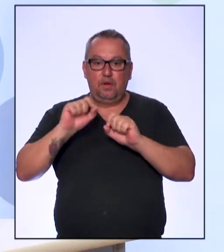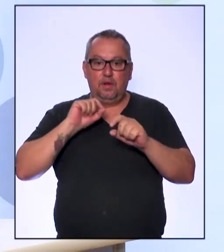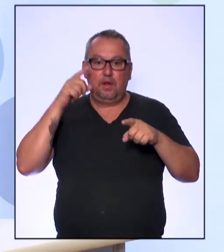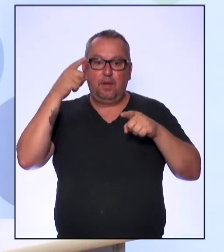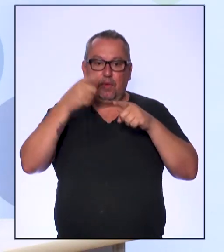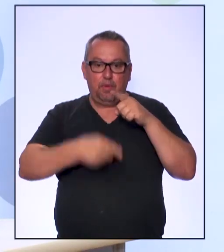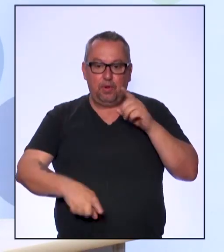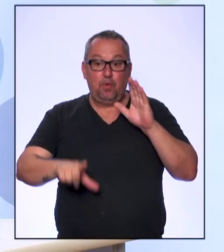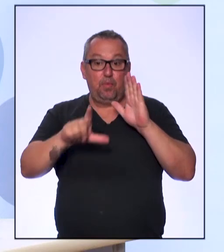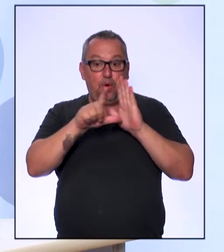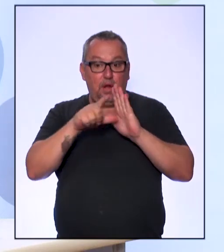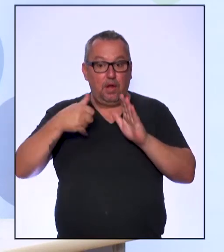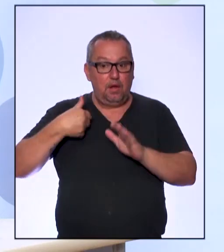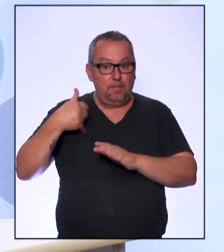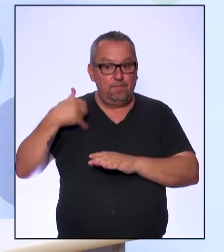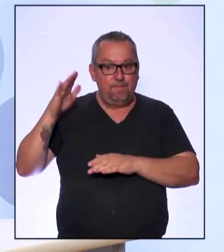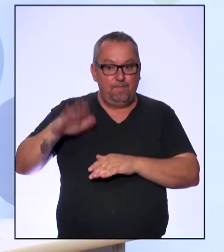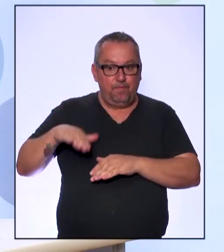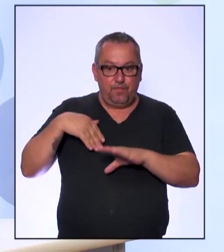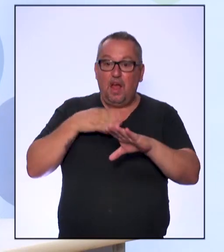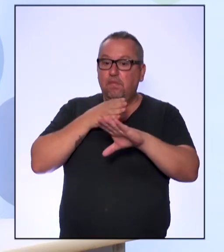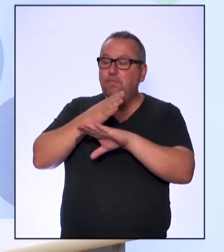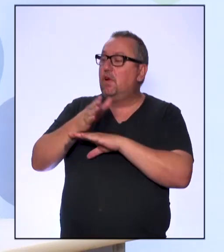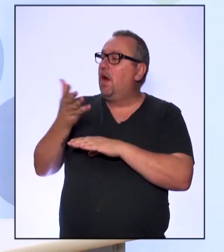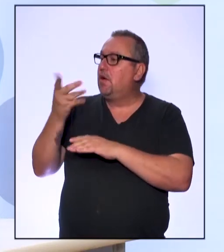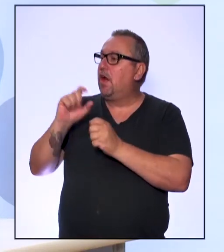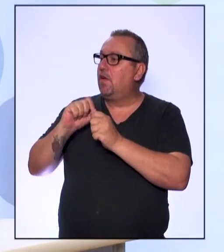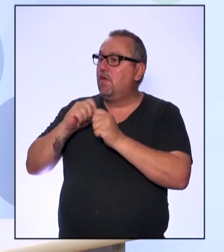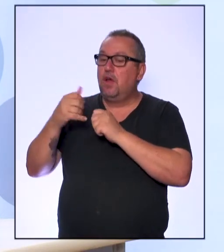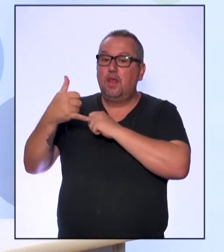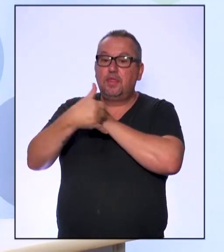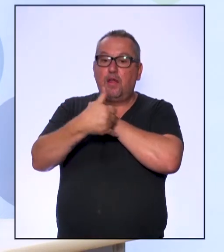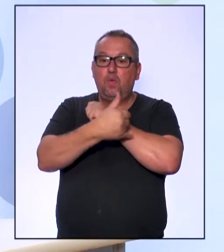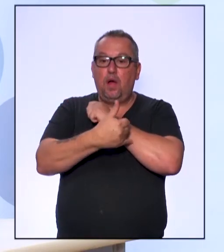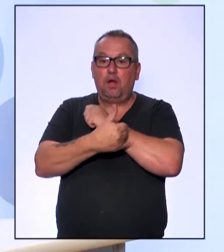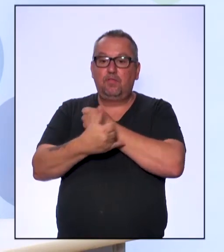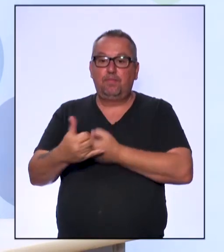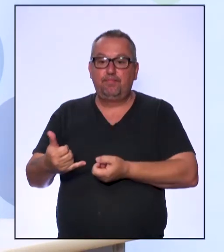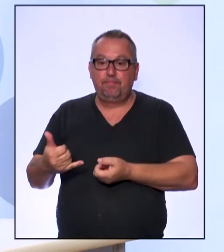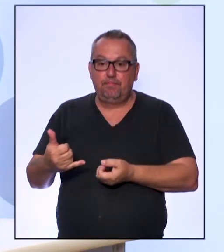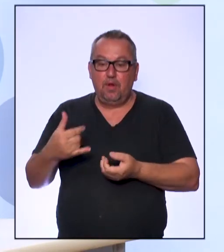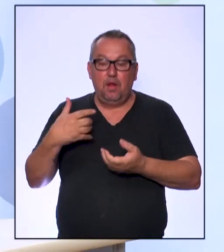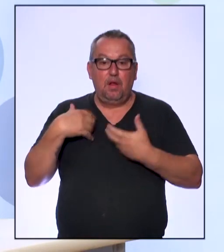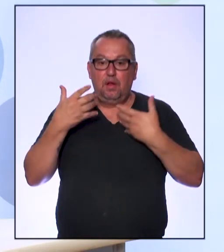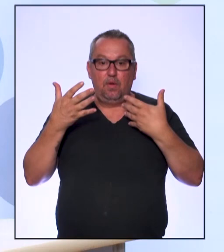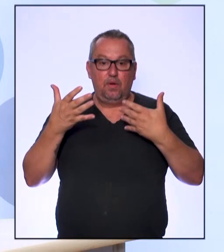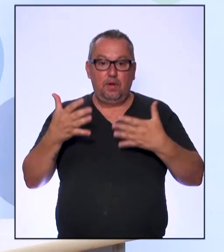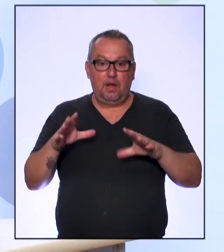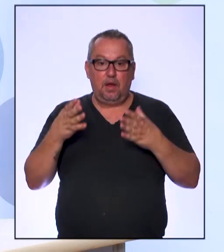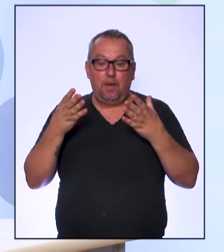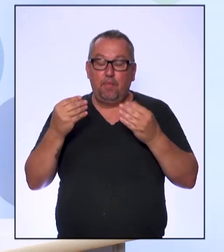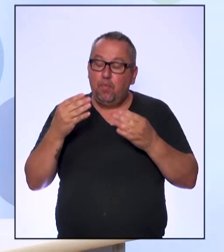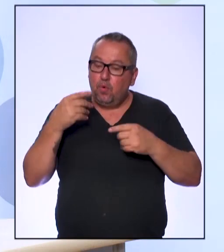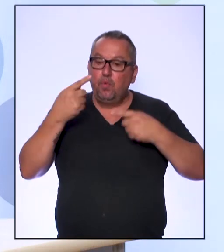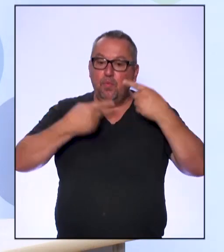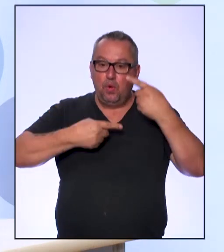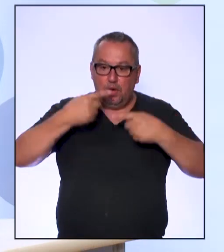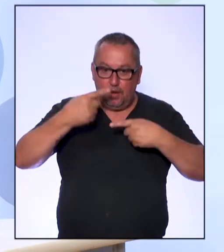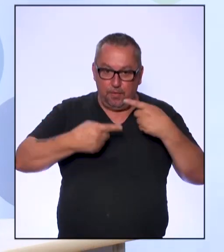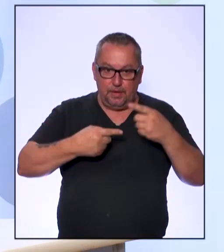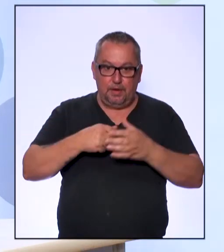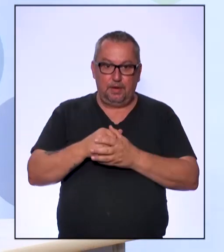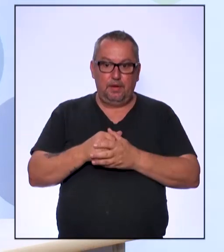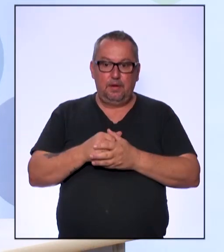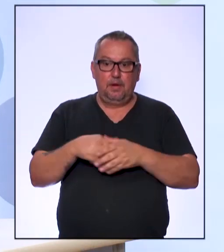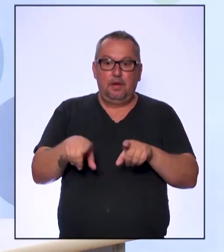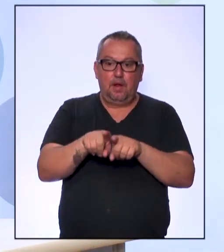proibido por lei. Não adianta chegar lá no tatuador e falar tal, porque não pode. Então, gente, isso é uma questão muito polêmica,